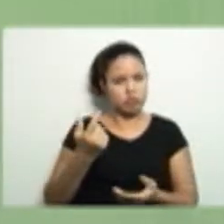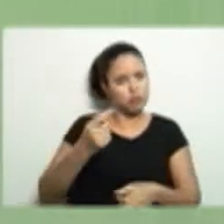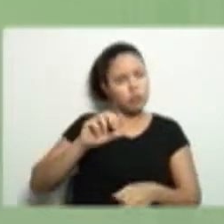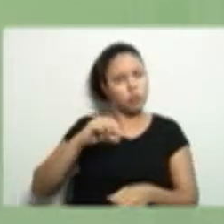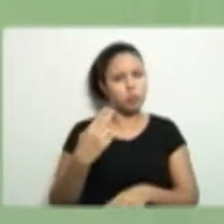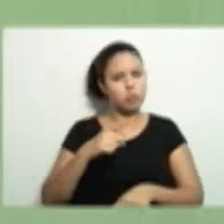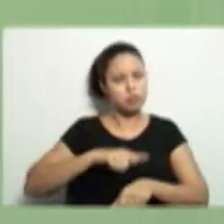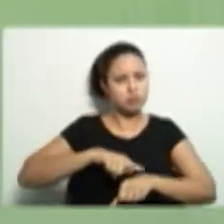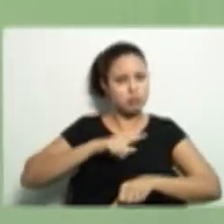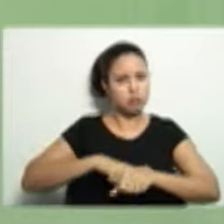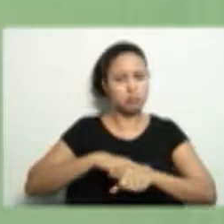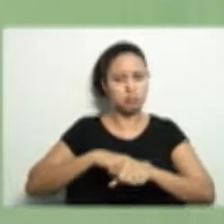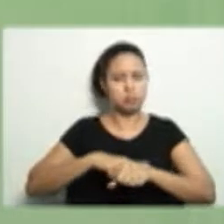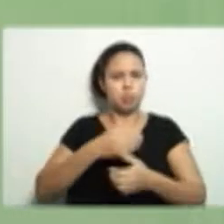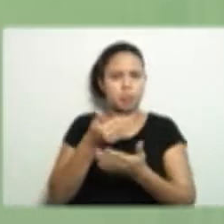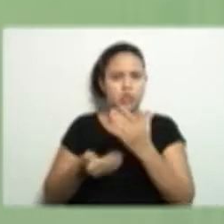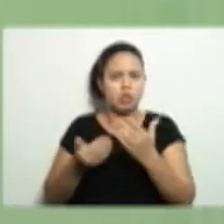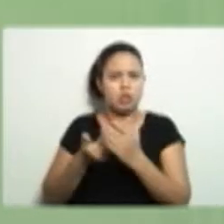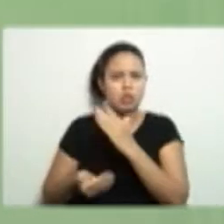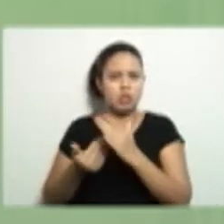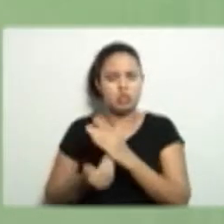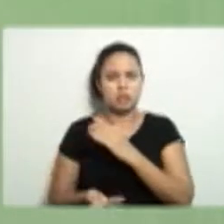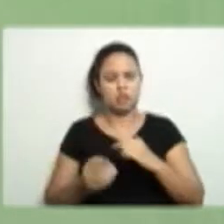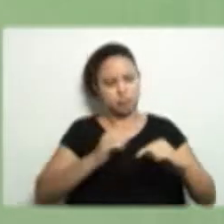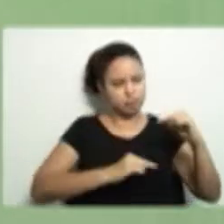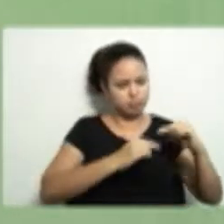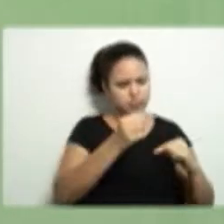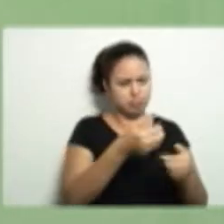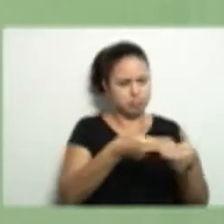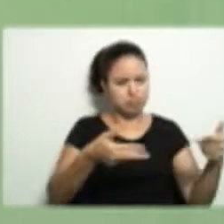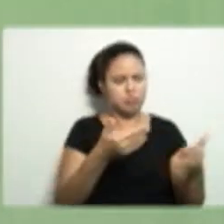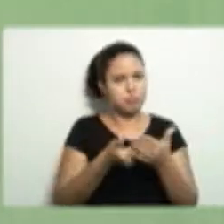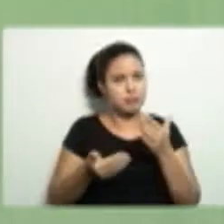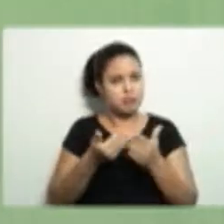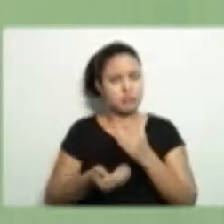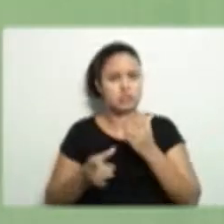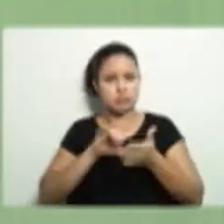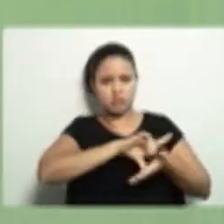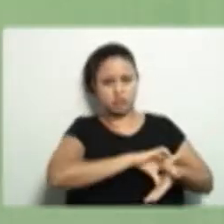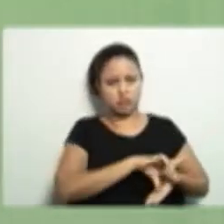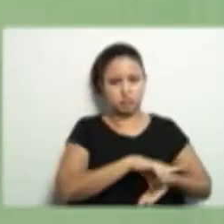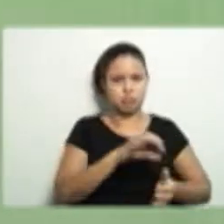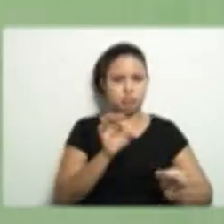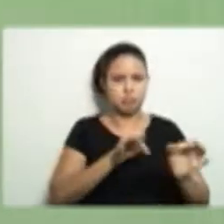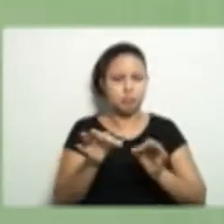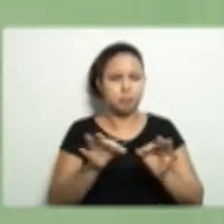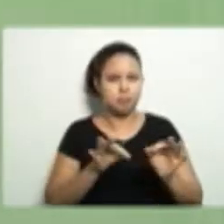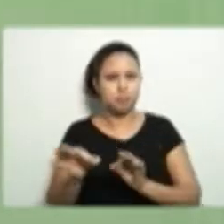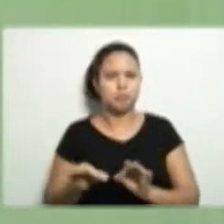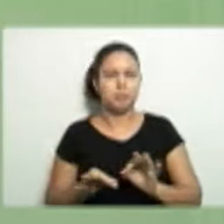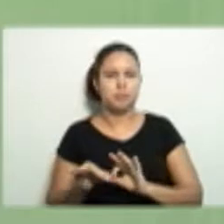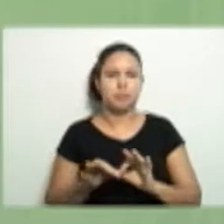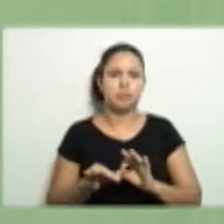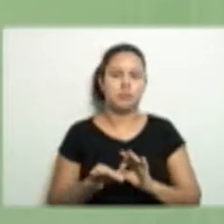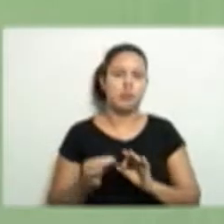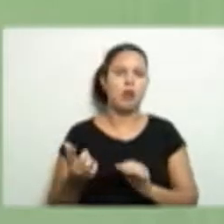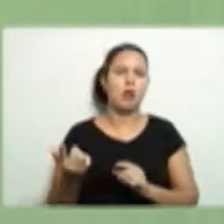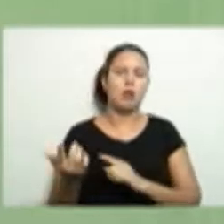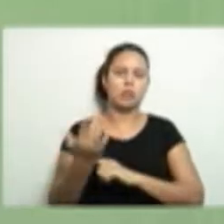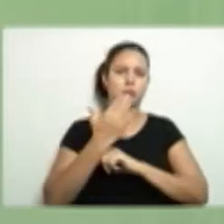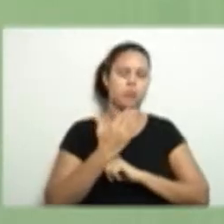de matérias-primas, evita várias formas de desperdícios e vai reduzir os custos da